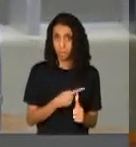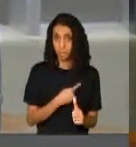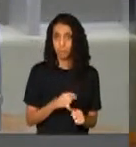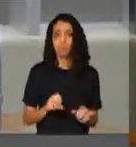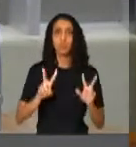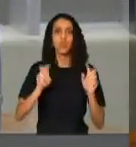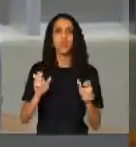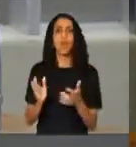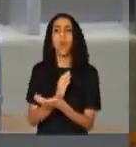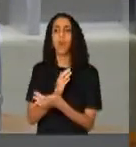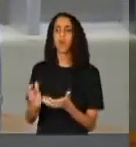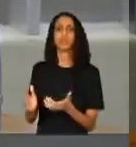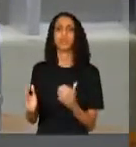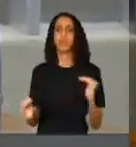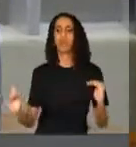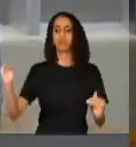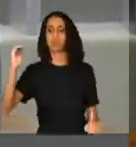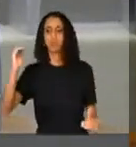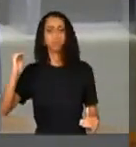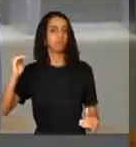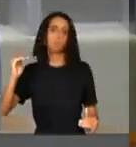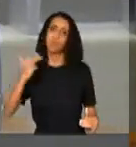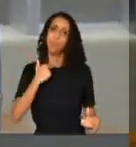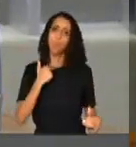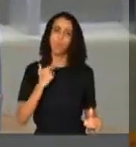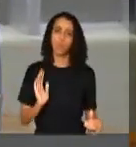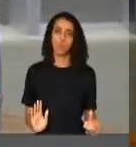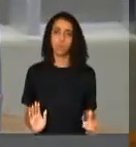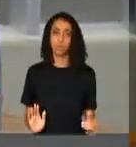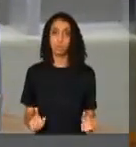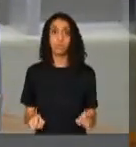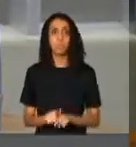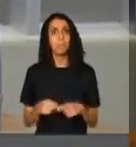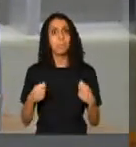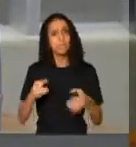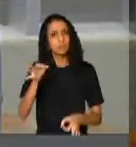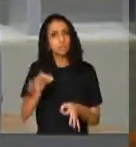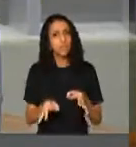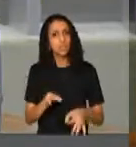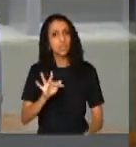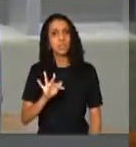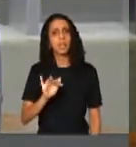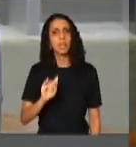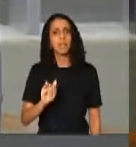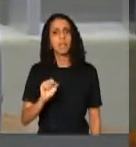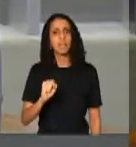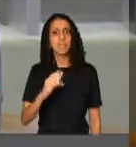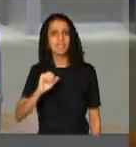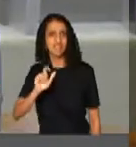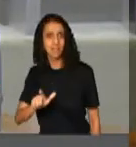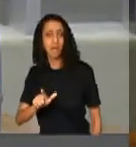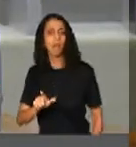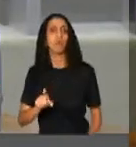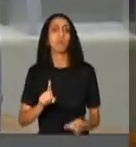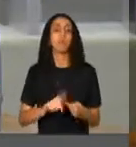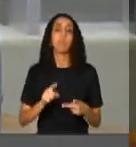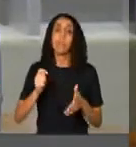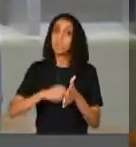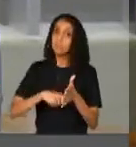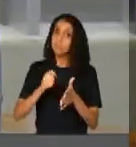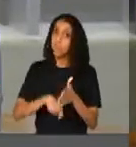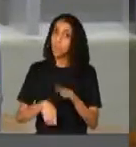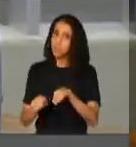a privilégios. Segundo, de busca de uma certa justiça fiscal, de uma justiça tributária